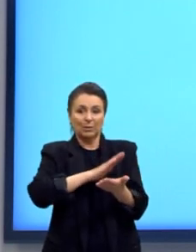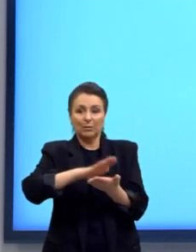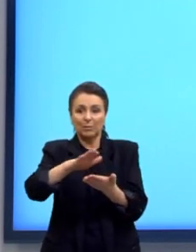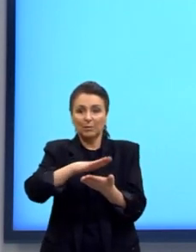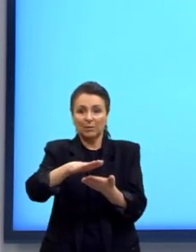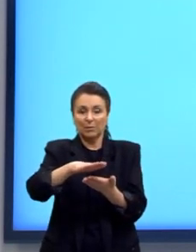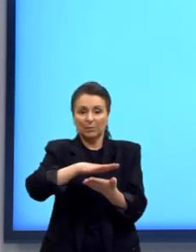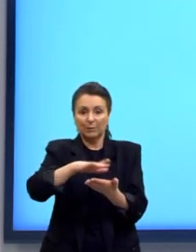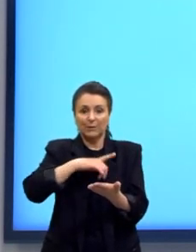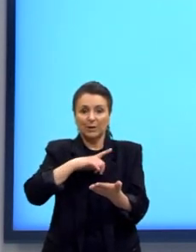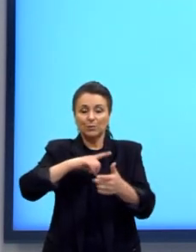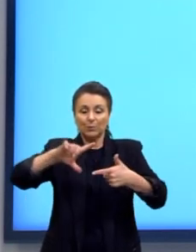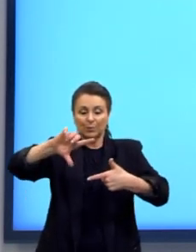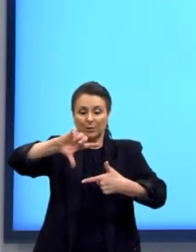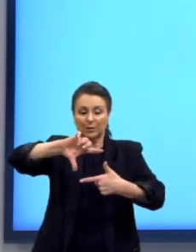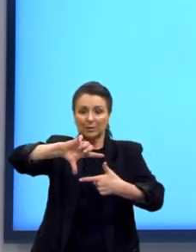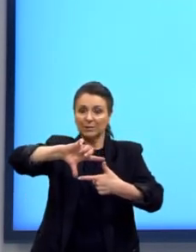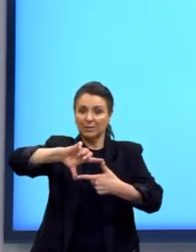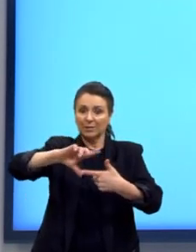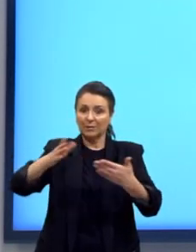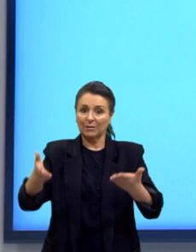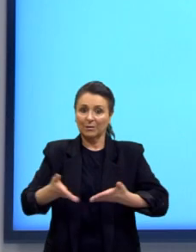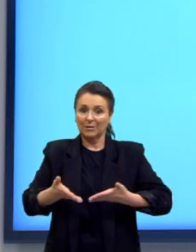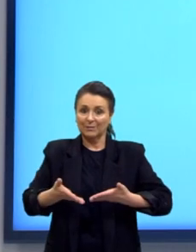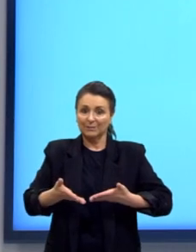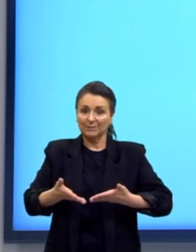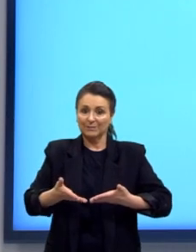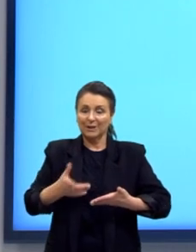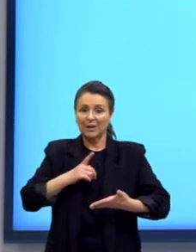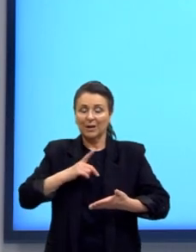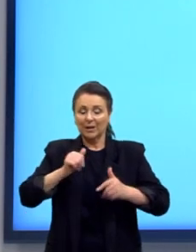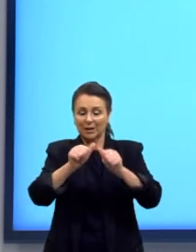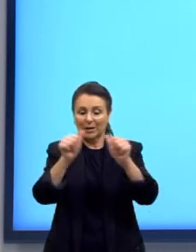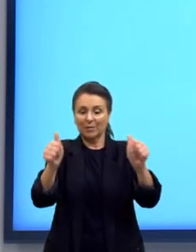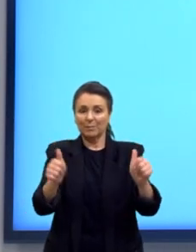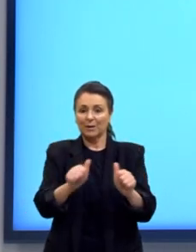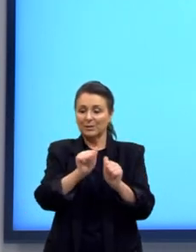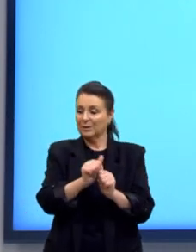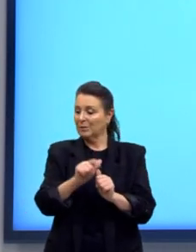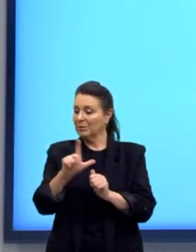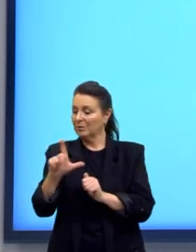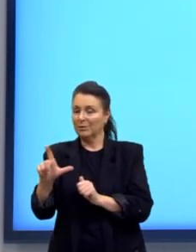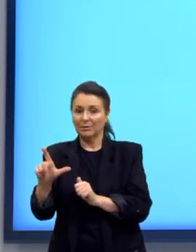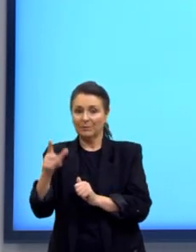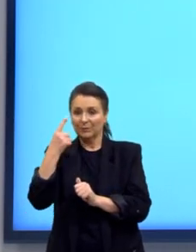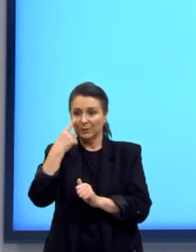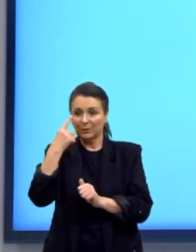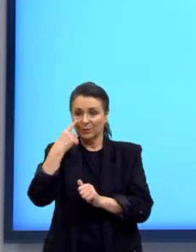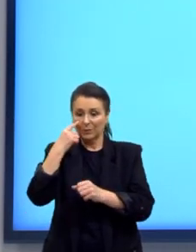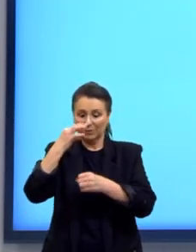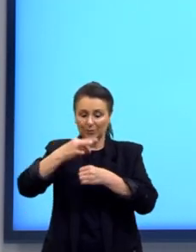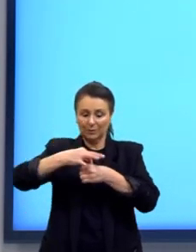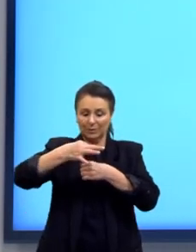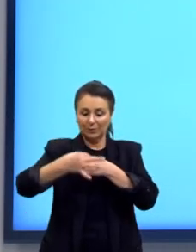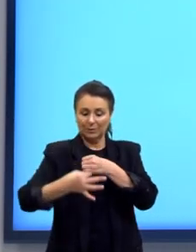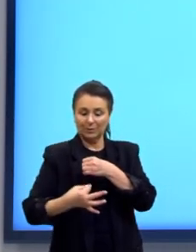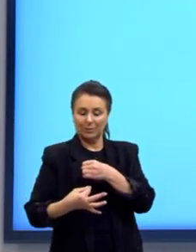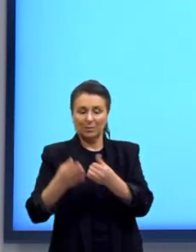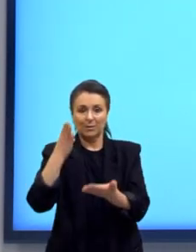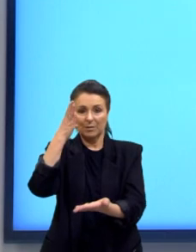plano é então de um retângulo né Aqui nós temos a imagem ao a secção meridiana então nós temos a